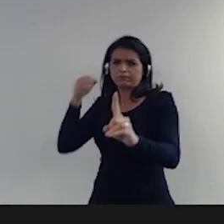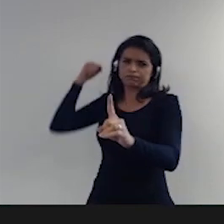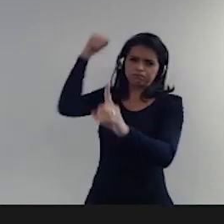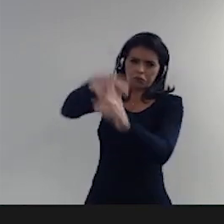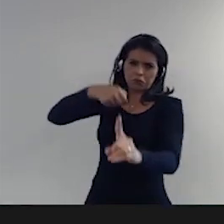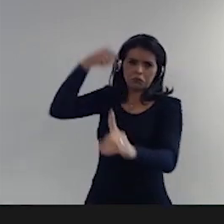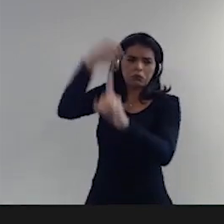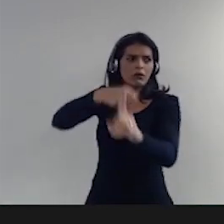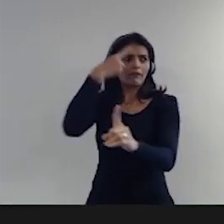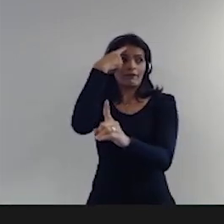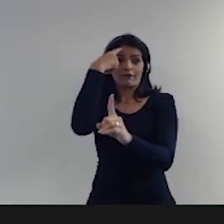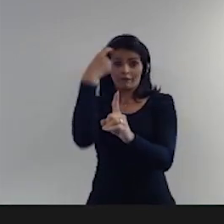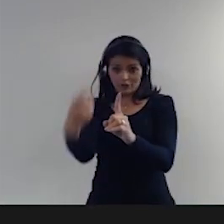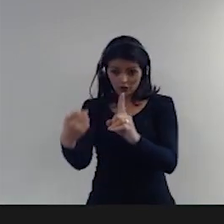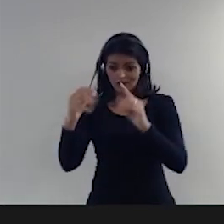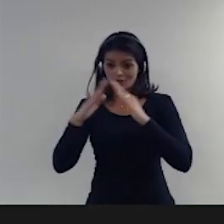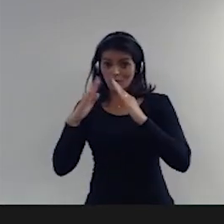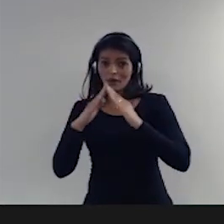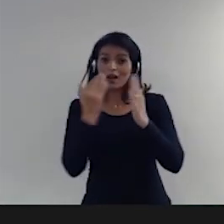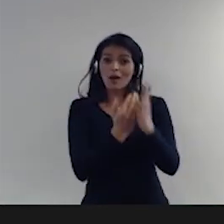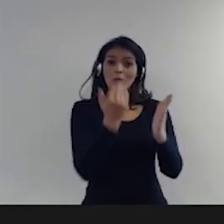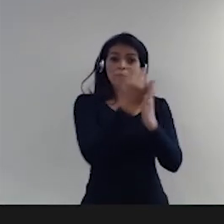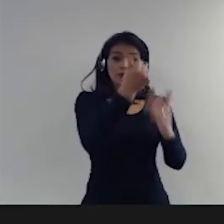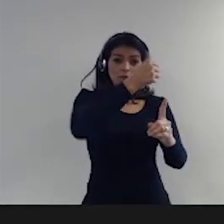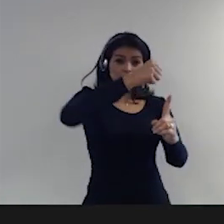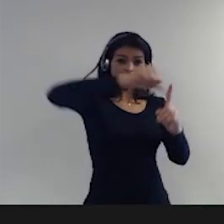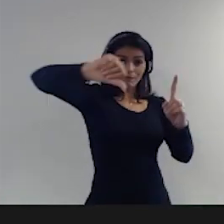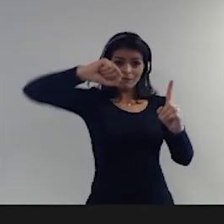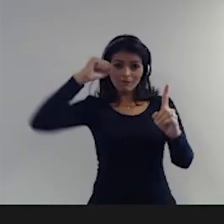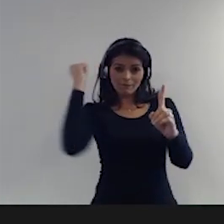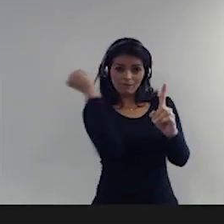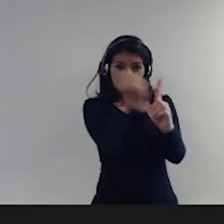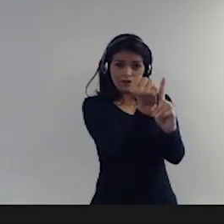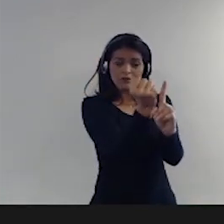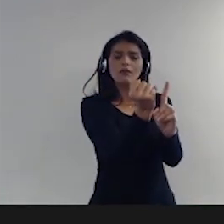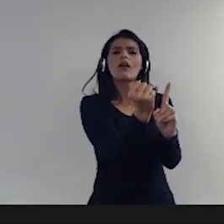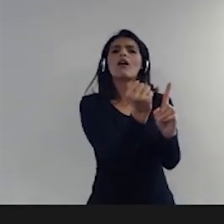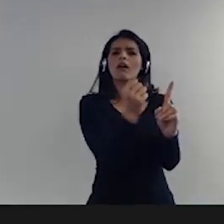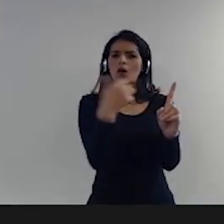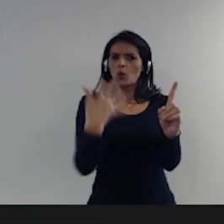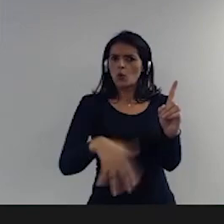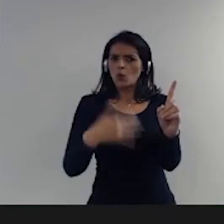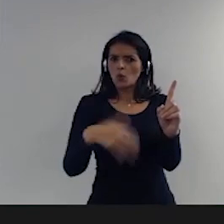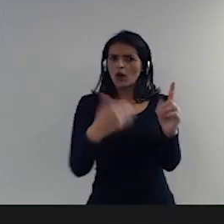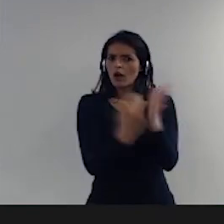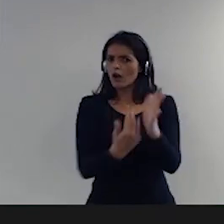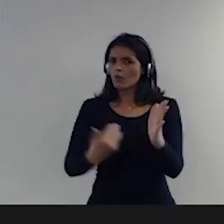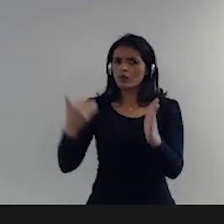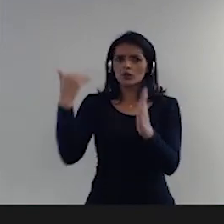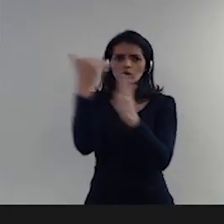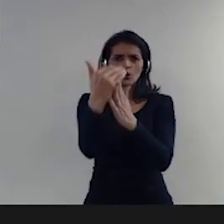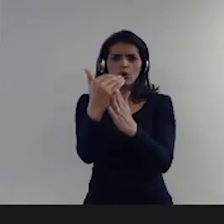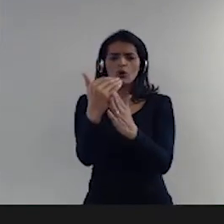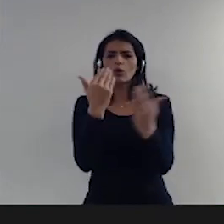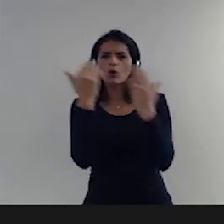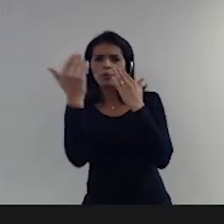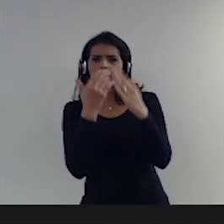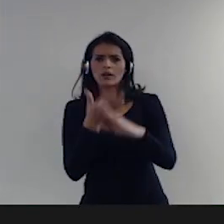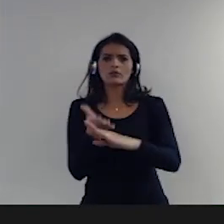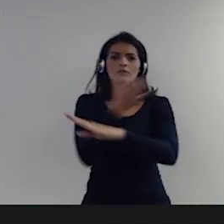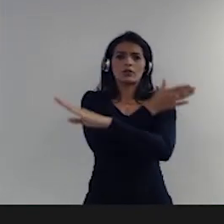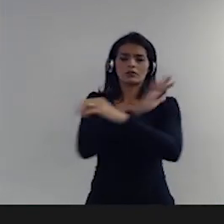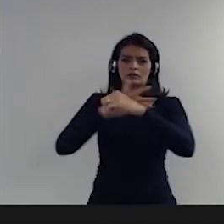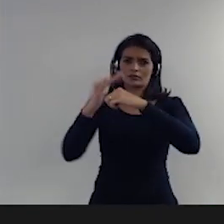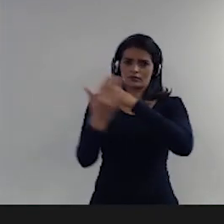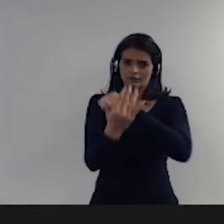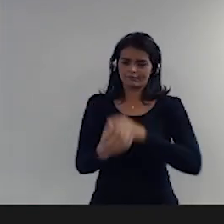de feminicídios no Brasil hoje está muito, muito maior do que antes da pandemia,